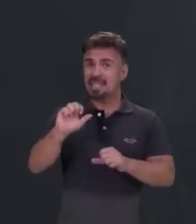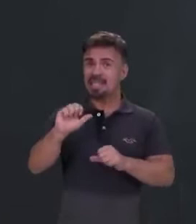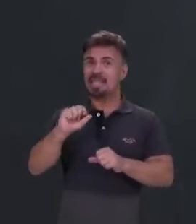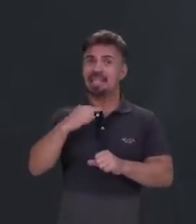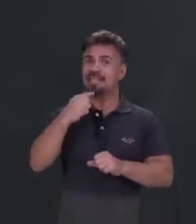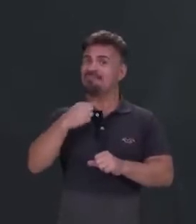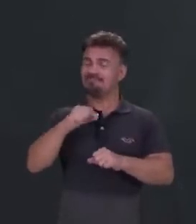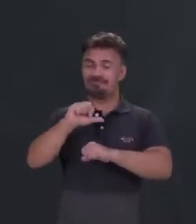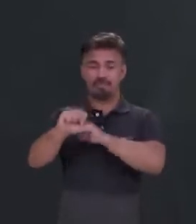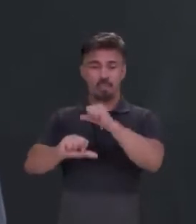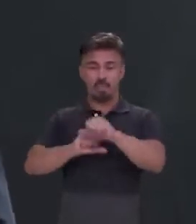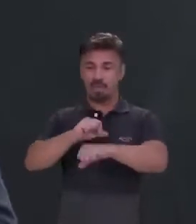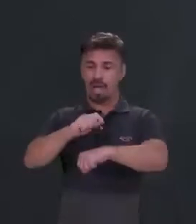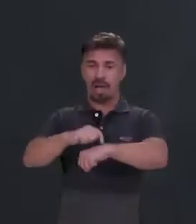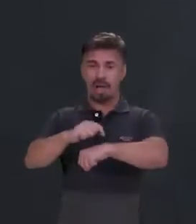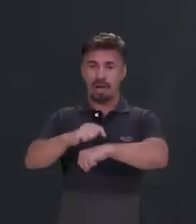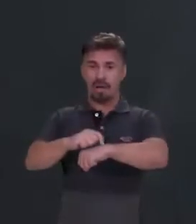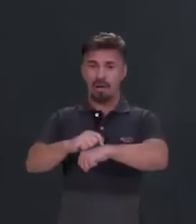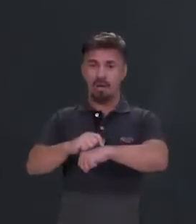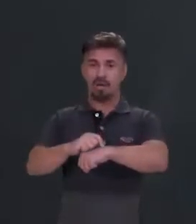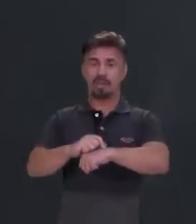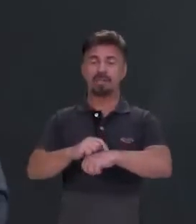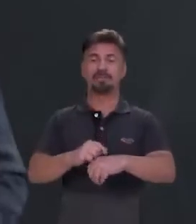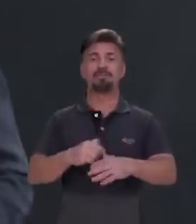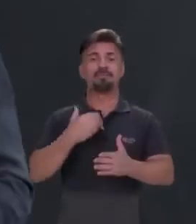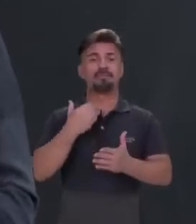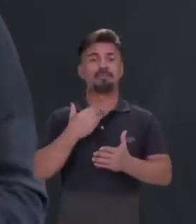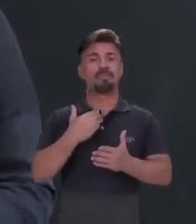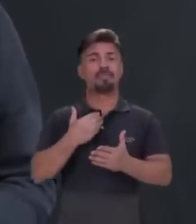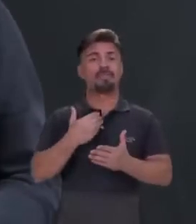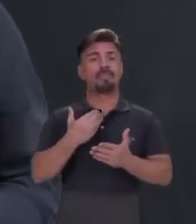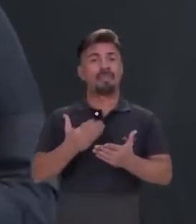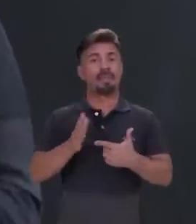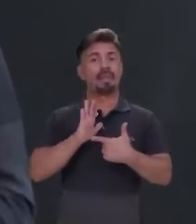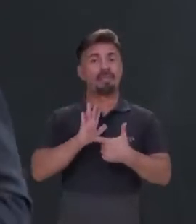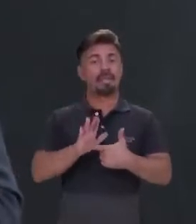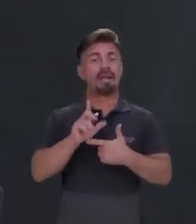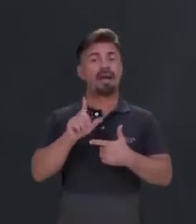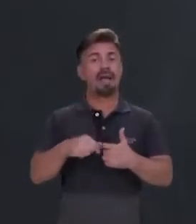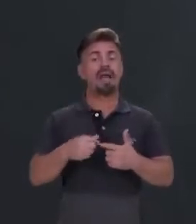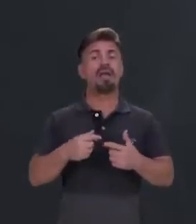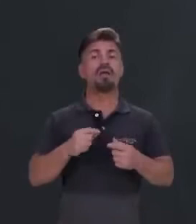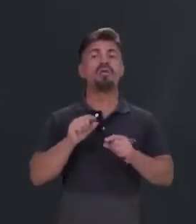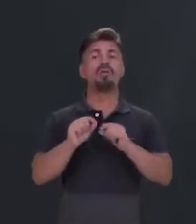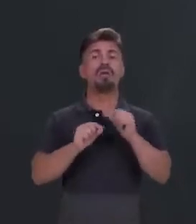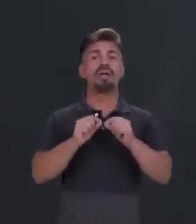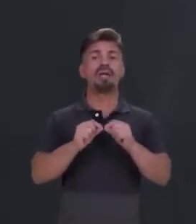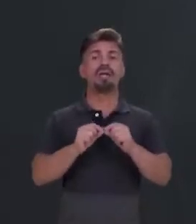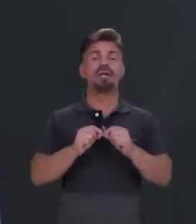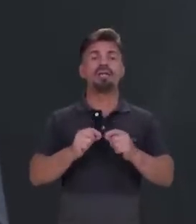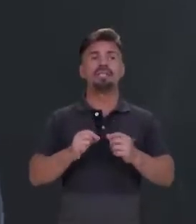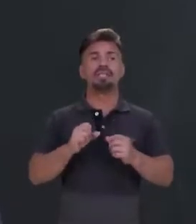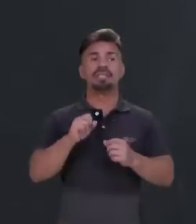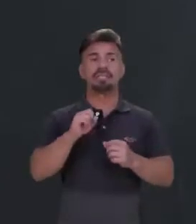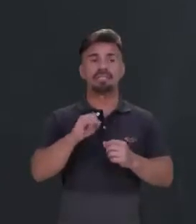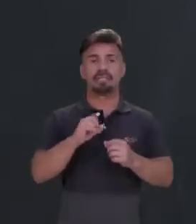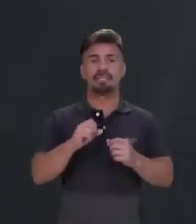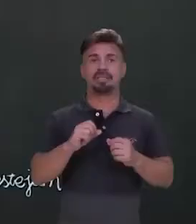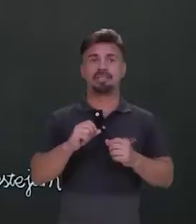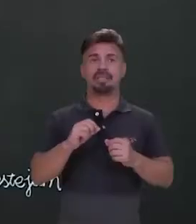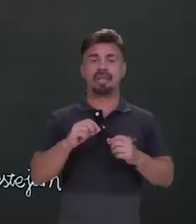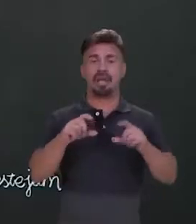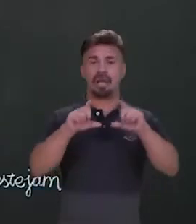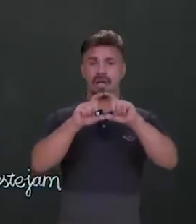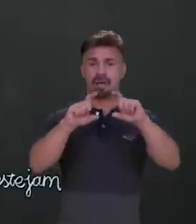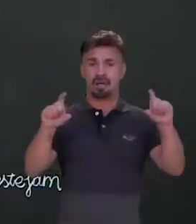ideia de condição, ou seja, a circunstância que é apresentada é uma circunstância de condição. Nesse caso, a gente diz